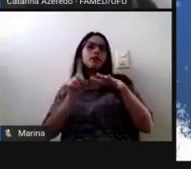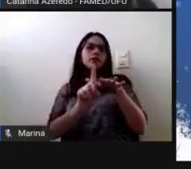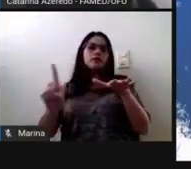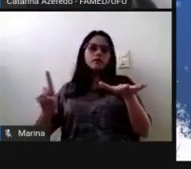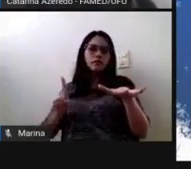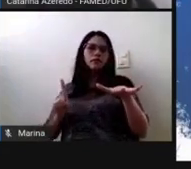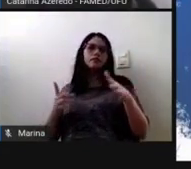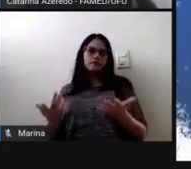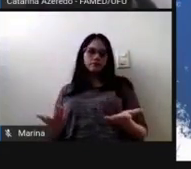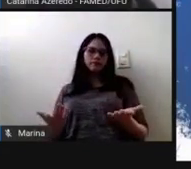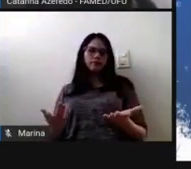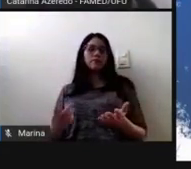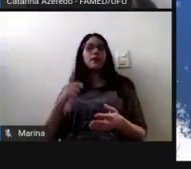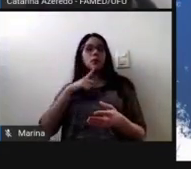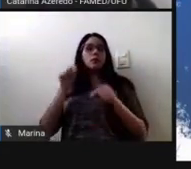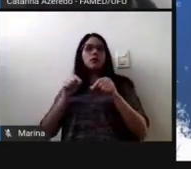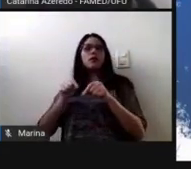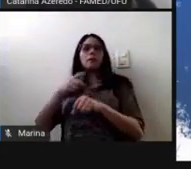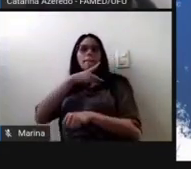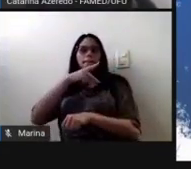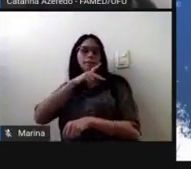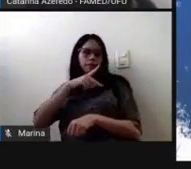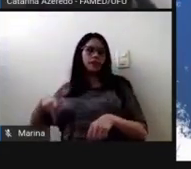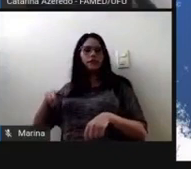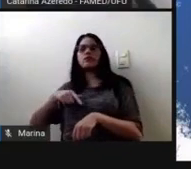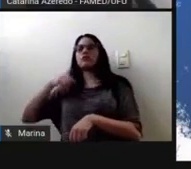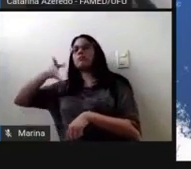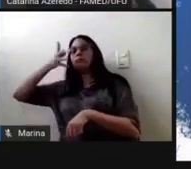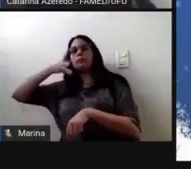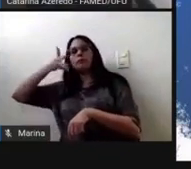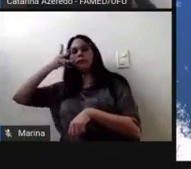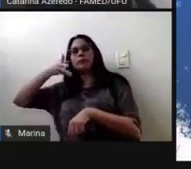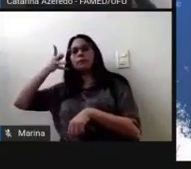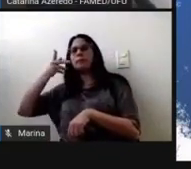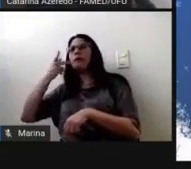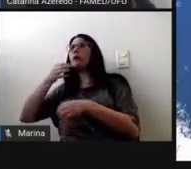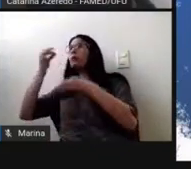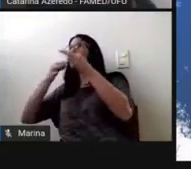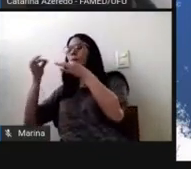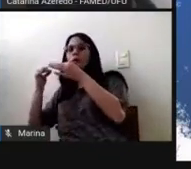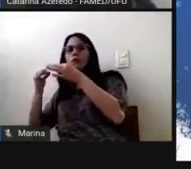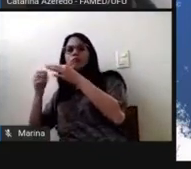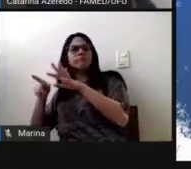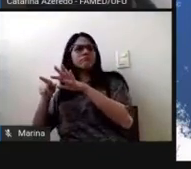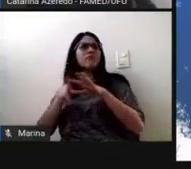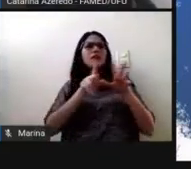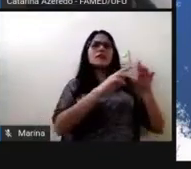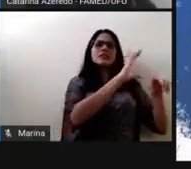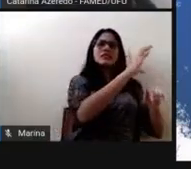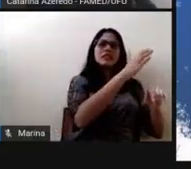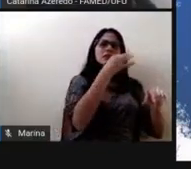discurso do presidente, né, que é contrário a todas as medidas que a ciência recomenda, e isso gera